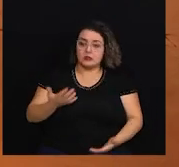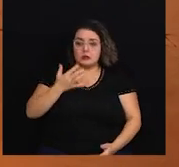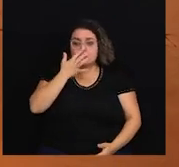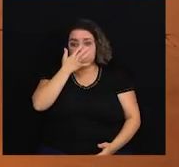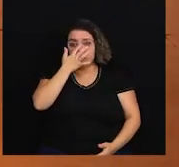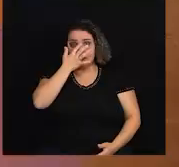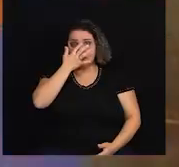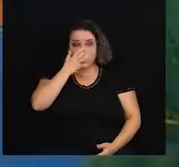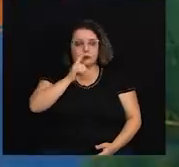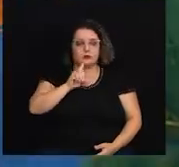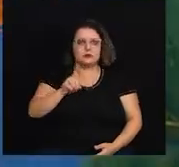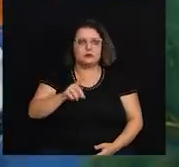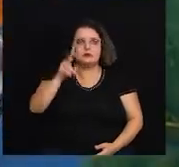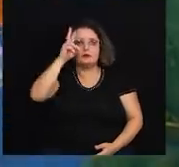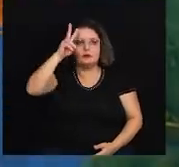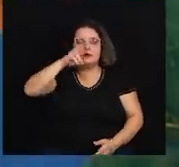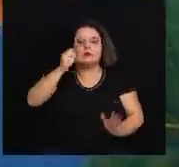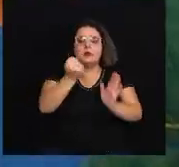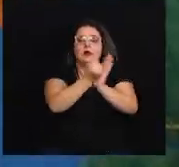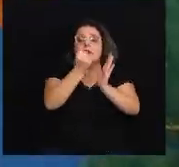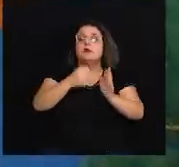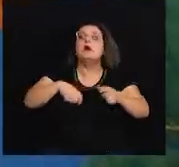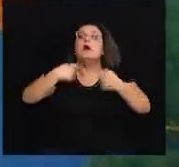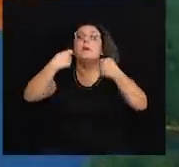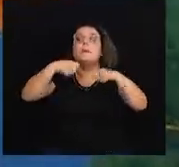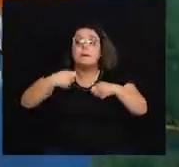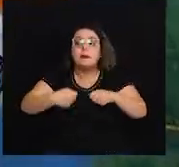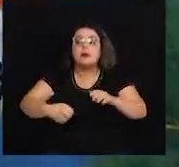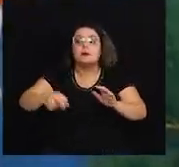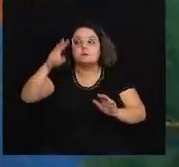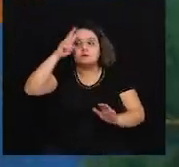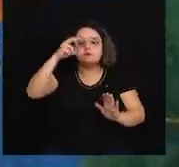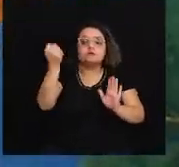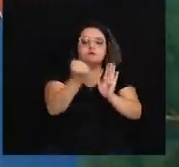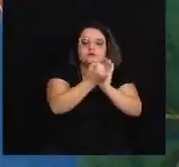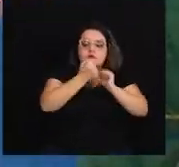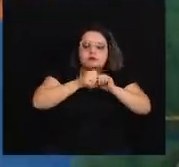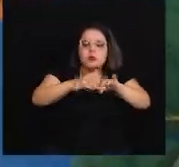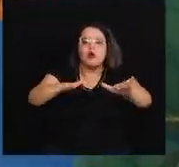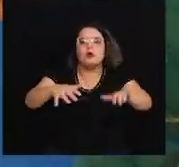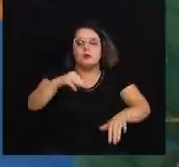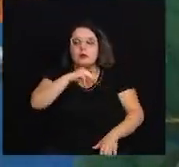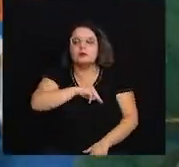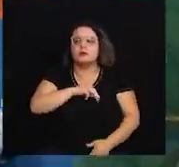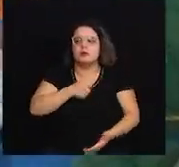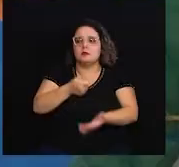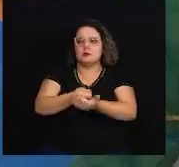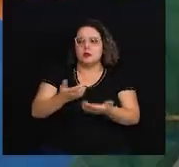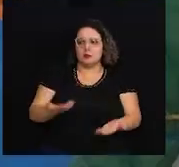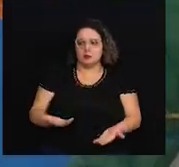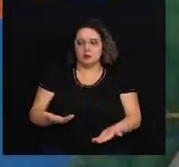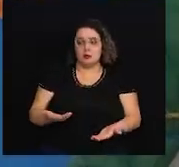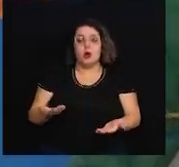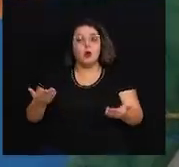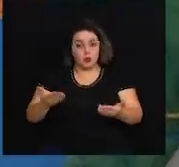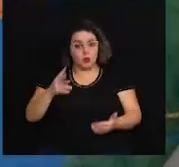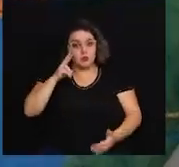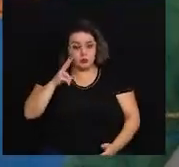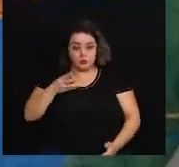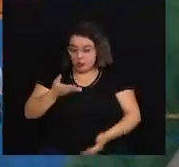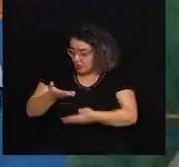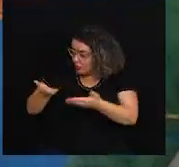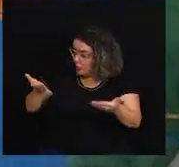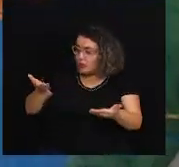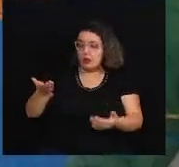deixa um legado você tem que deixar o lendário E você tem uma missão muito forte para cobrir tá hoje eu vejo aqui com